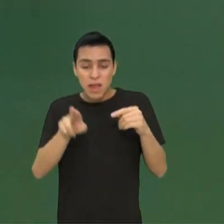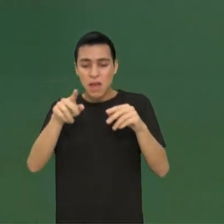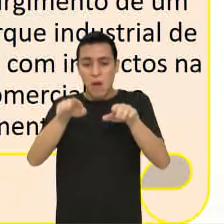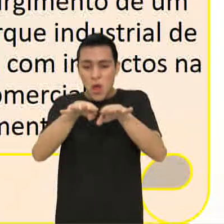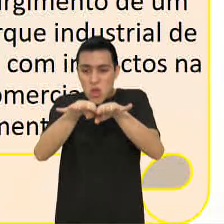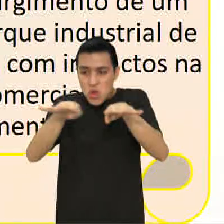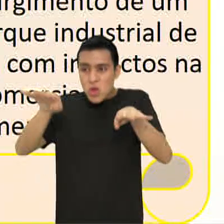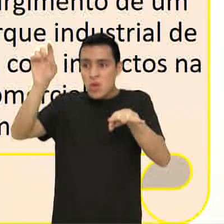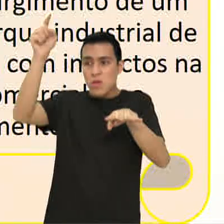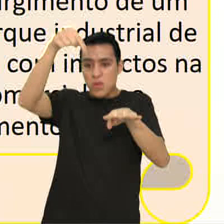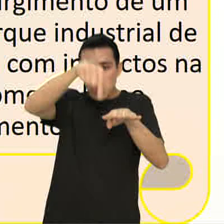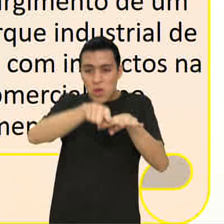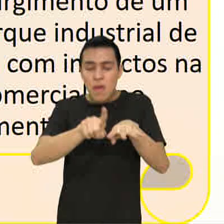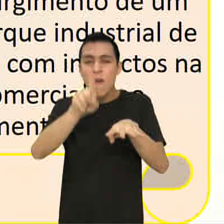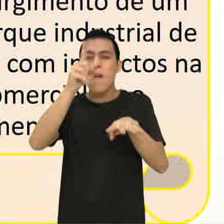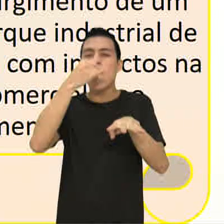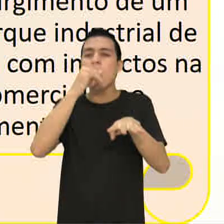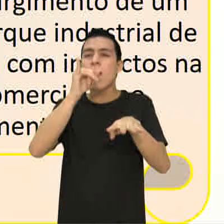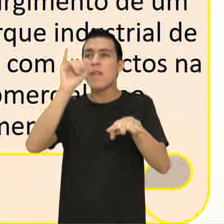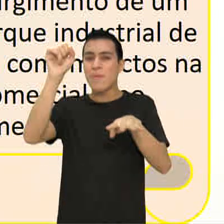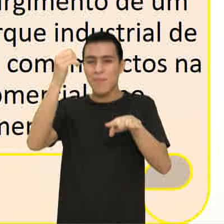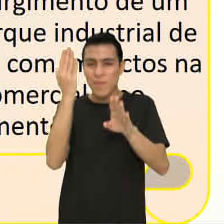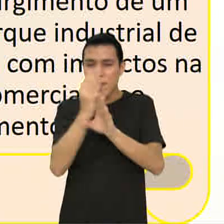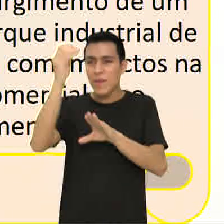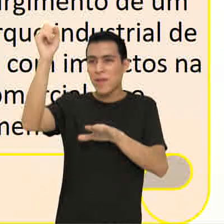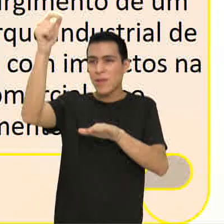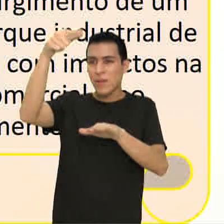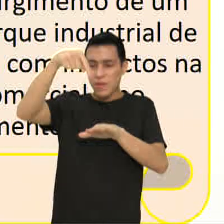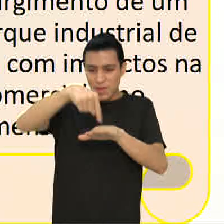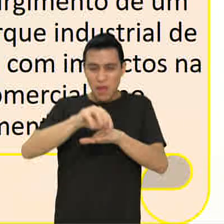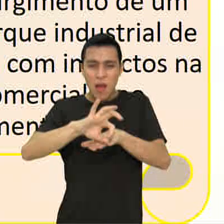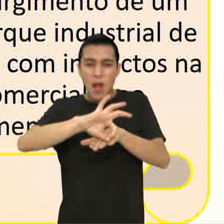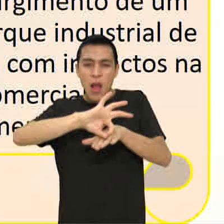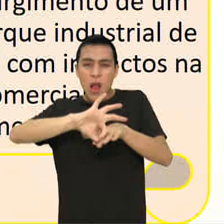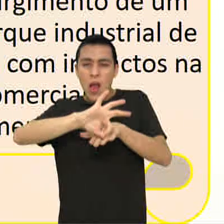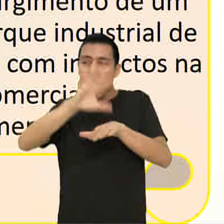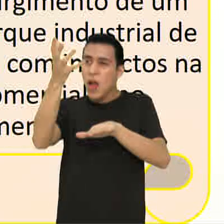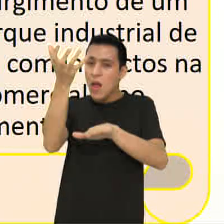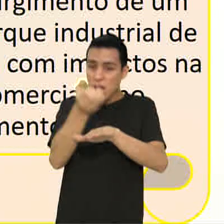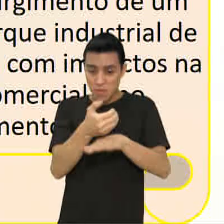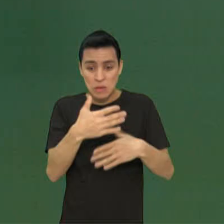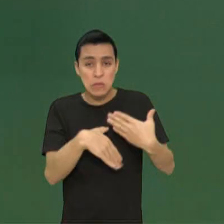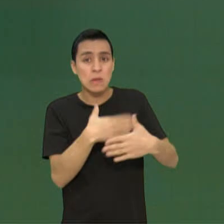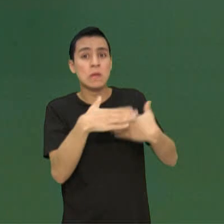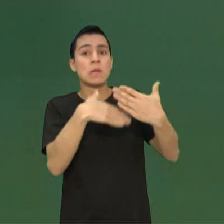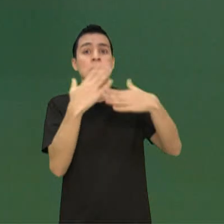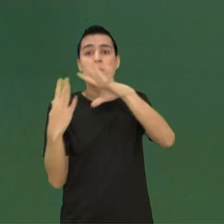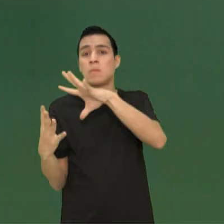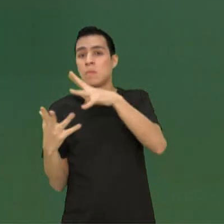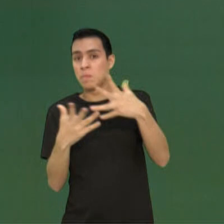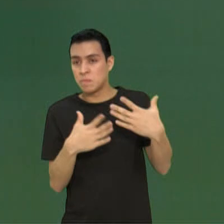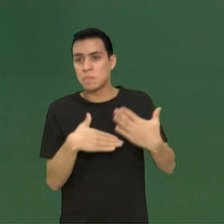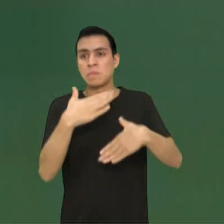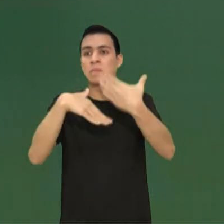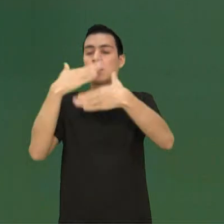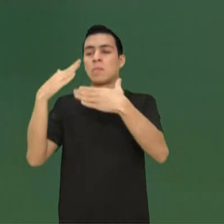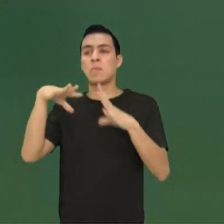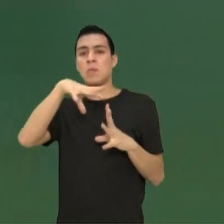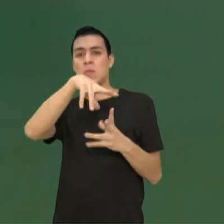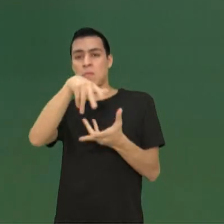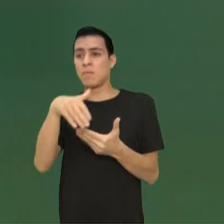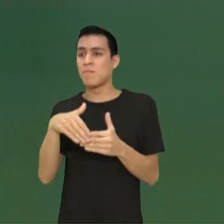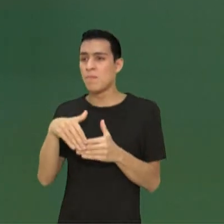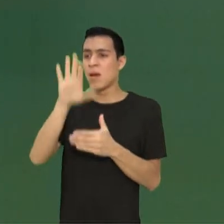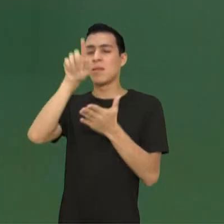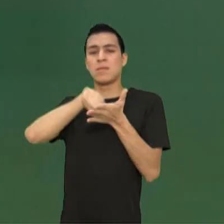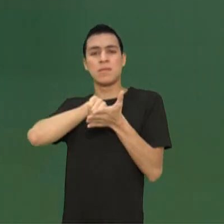fotovoltaicas, usadas para gerar eletricidade com células solares. Mercado que avança rápido no mundo. No mundo todo o pessoal está